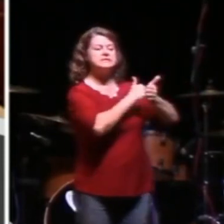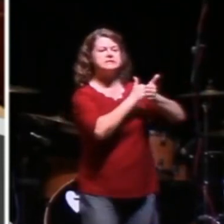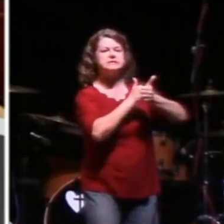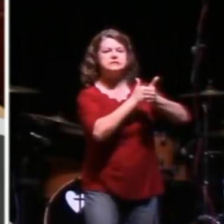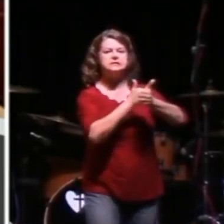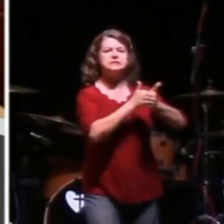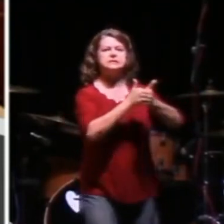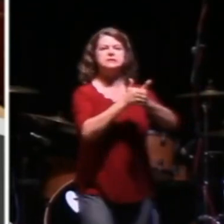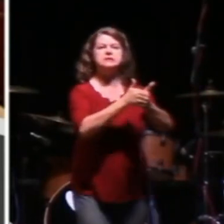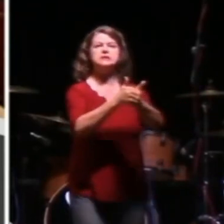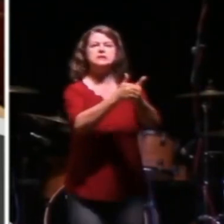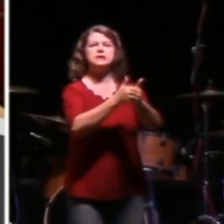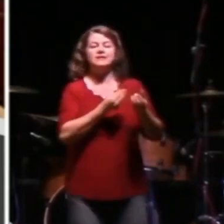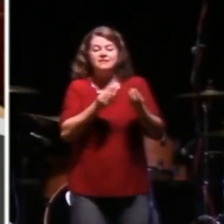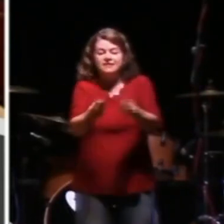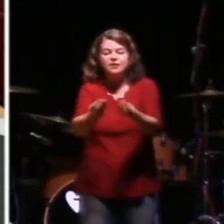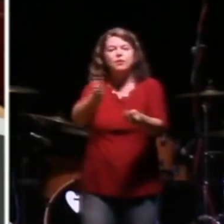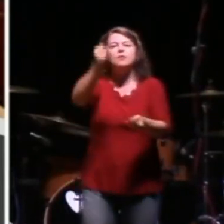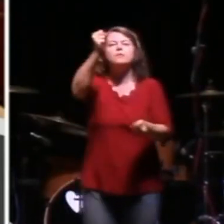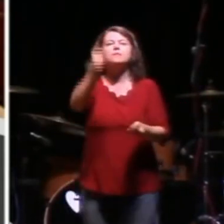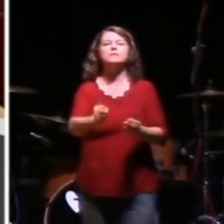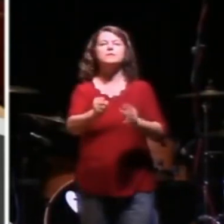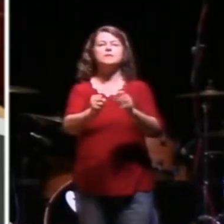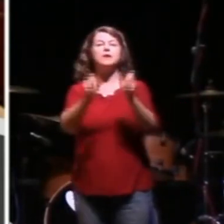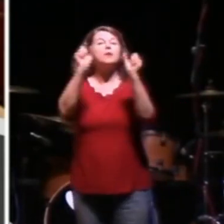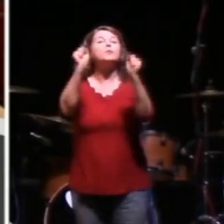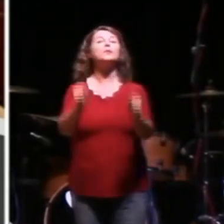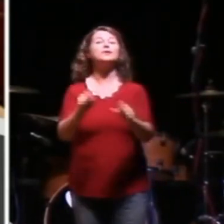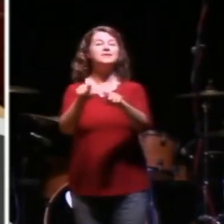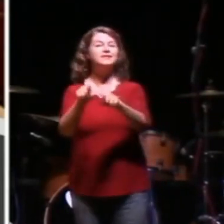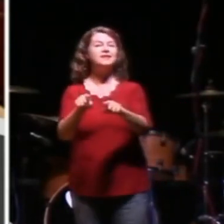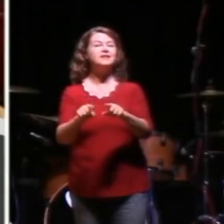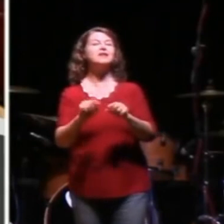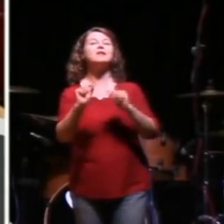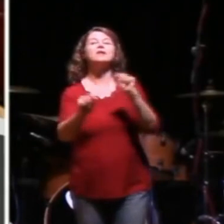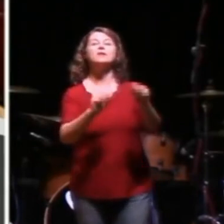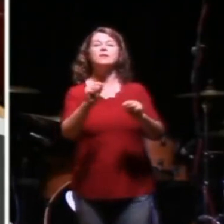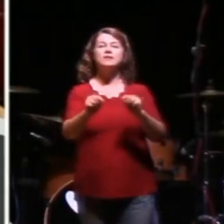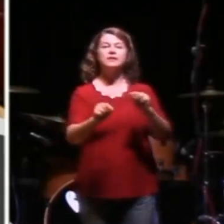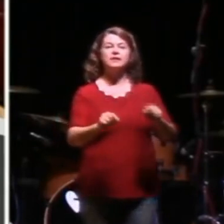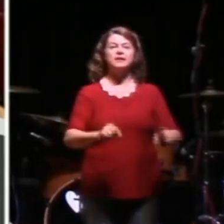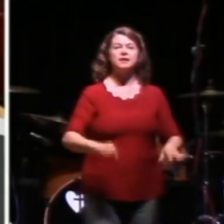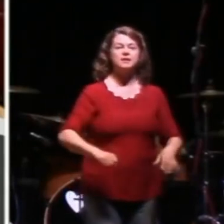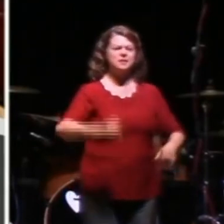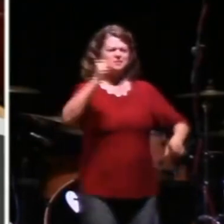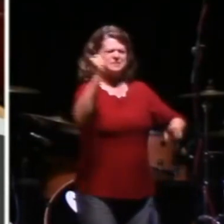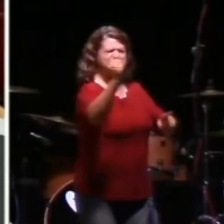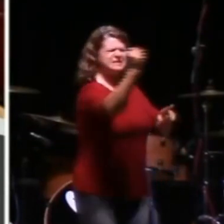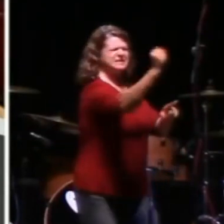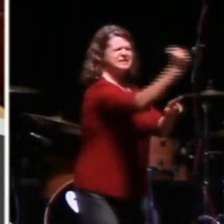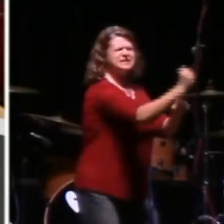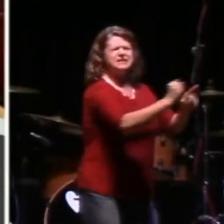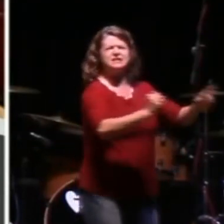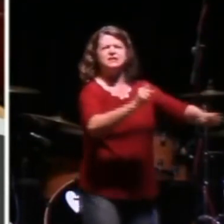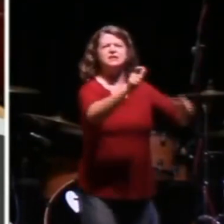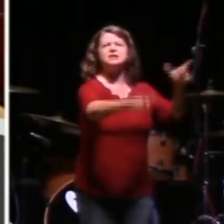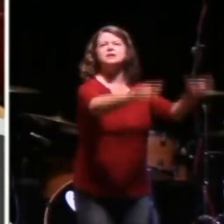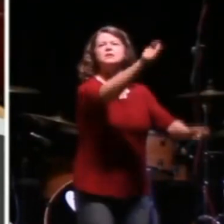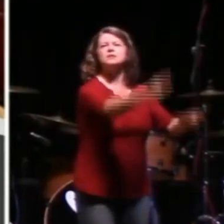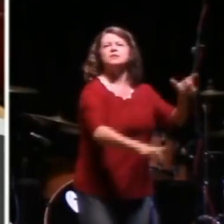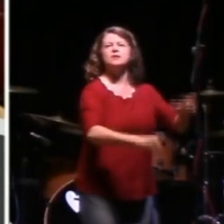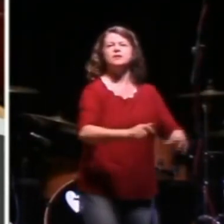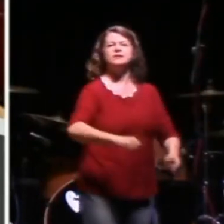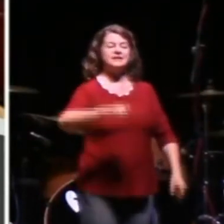perto validados o poder sobre um quarto da terra para matar pela espada pela fome por